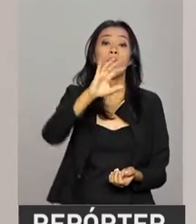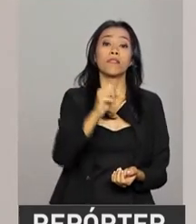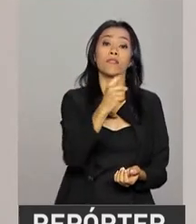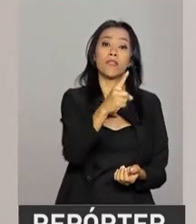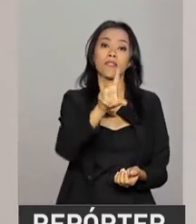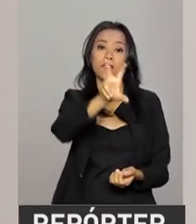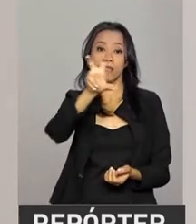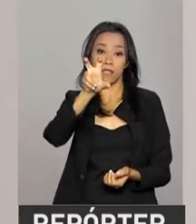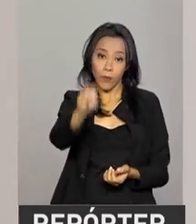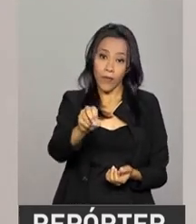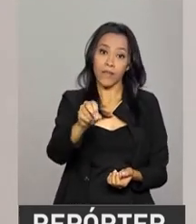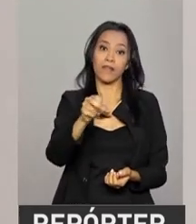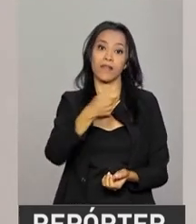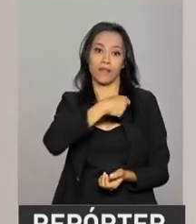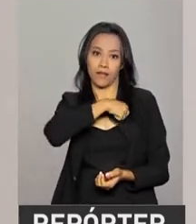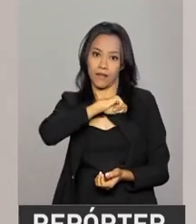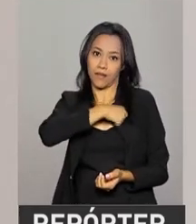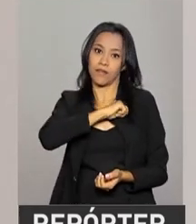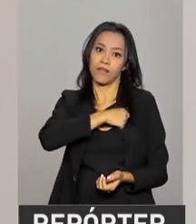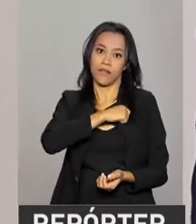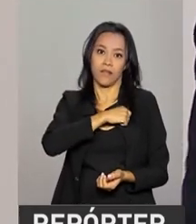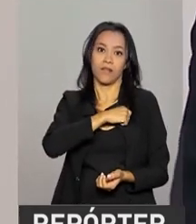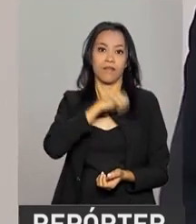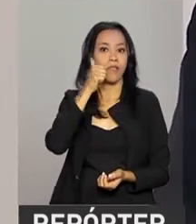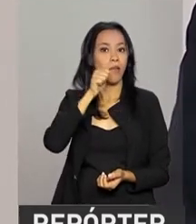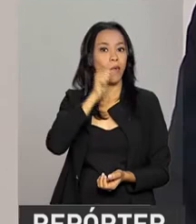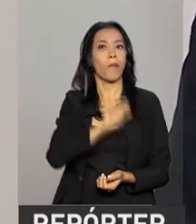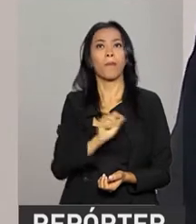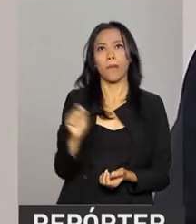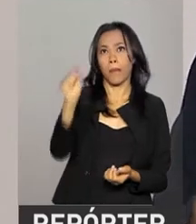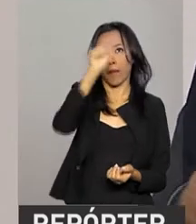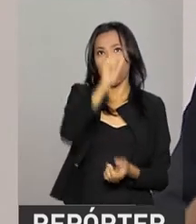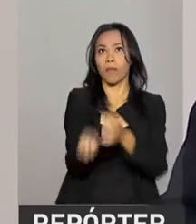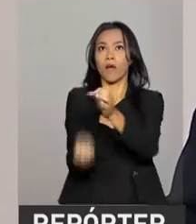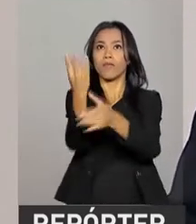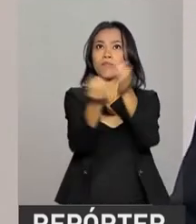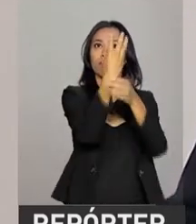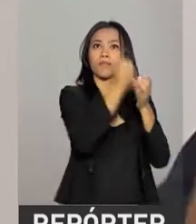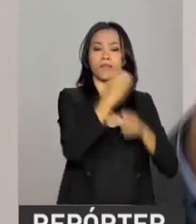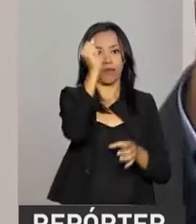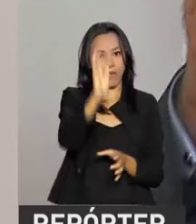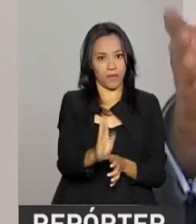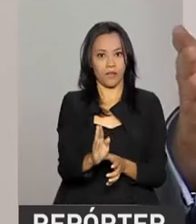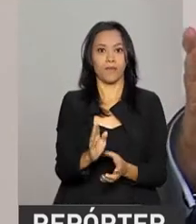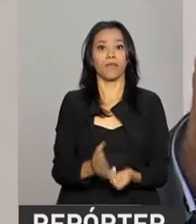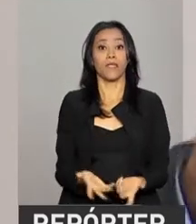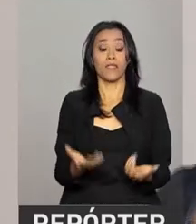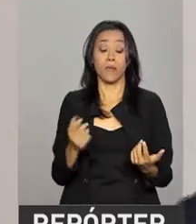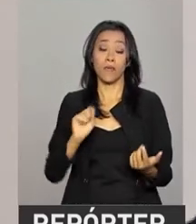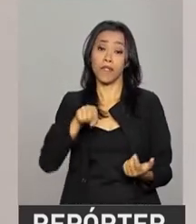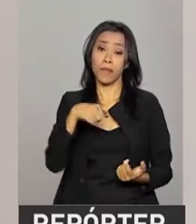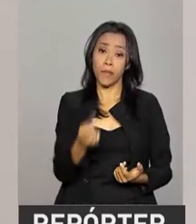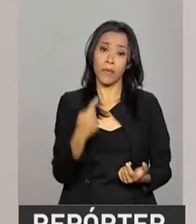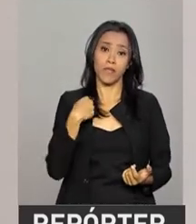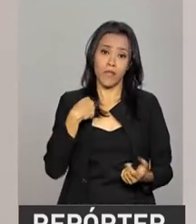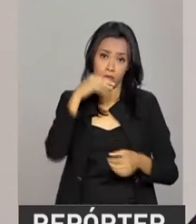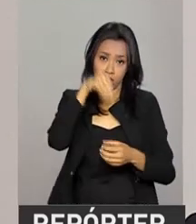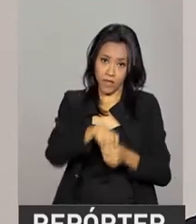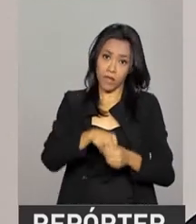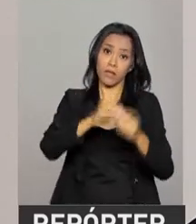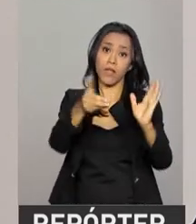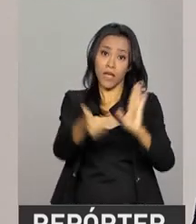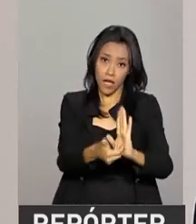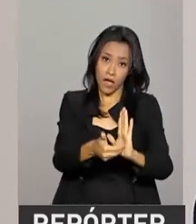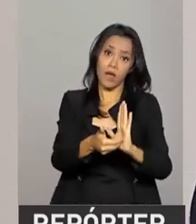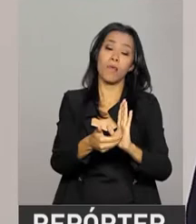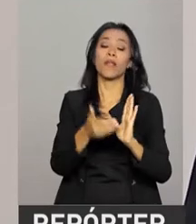delegacias da mulher espalhadas pelo brasil depois eu na câmara dos deputados como aqui